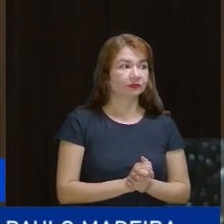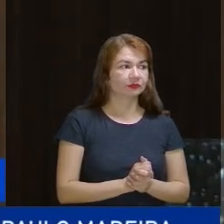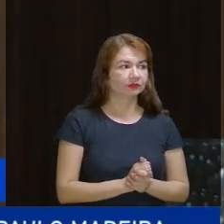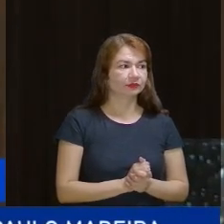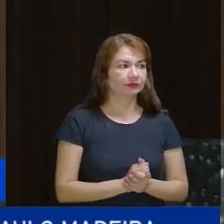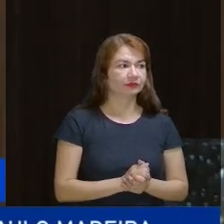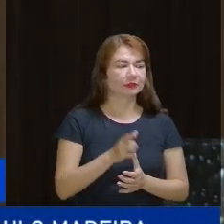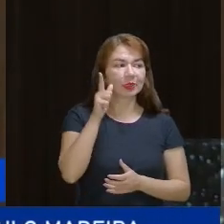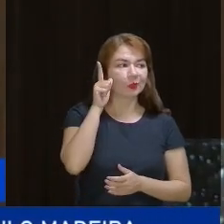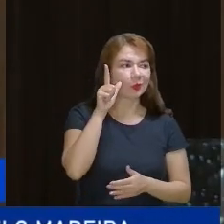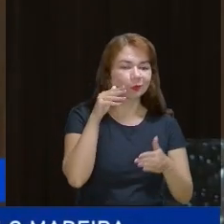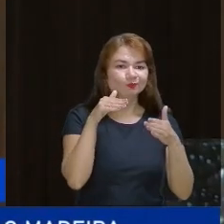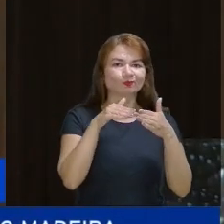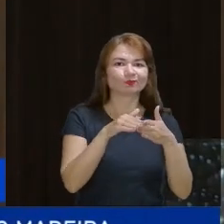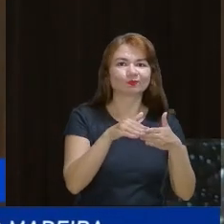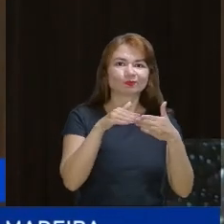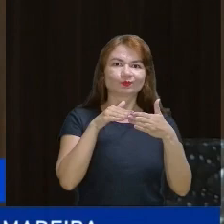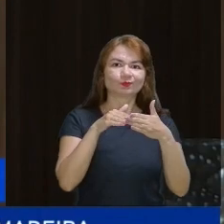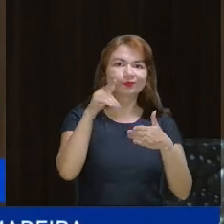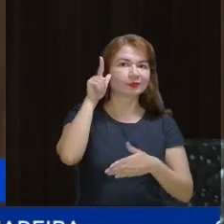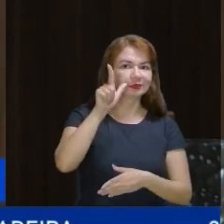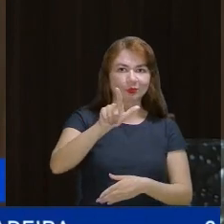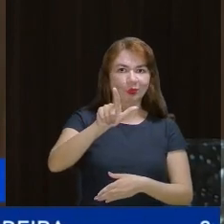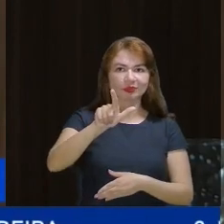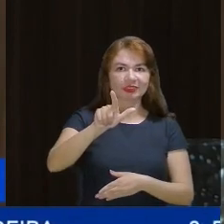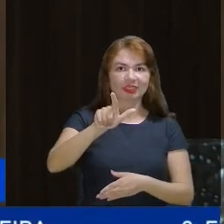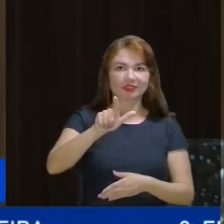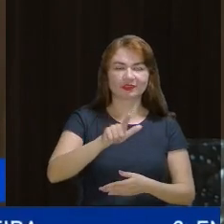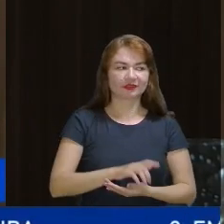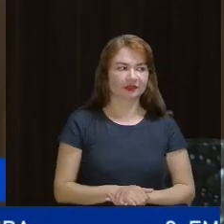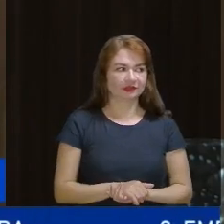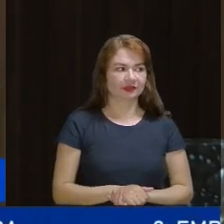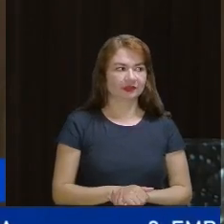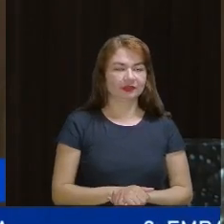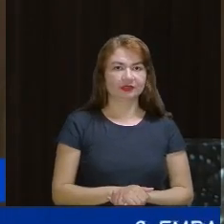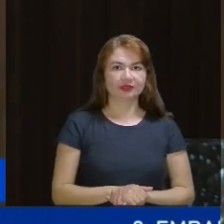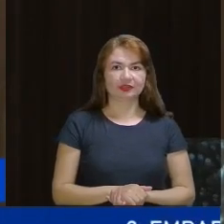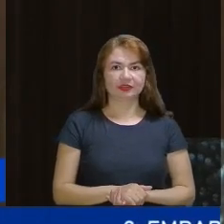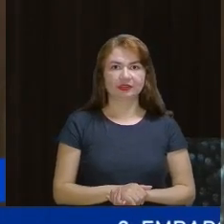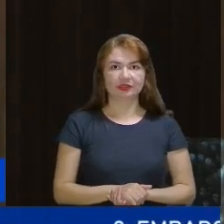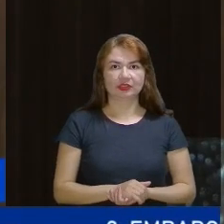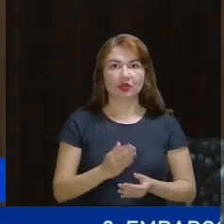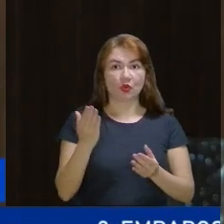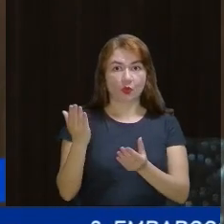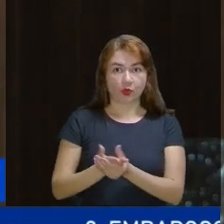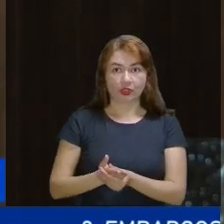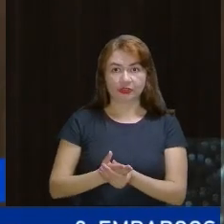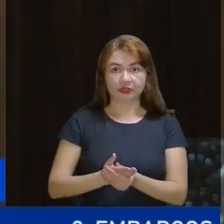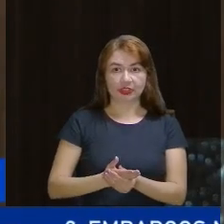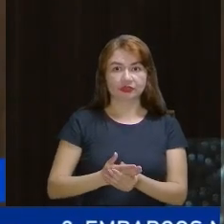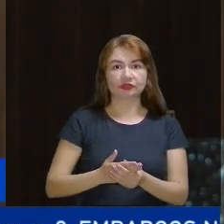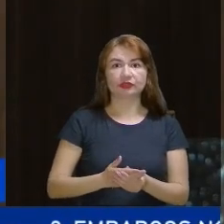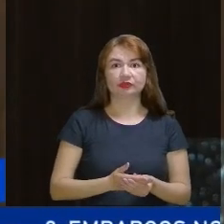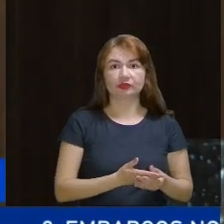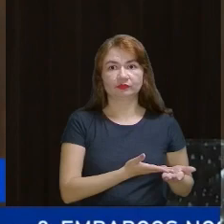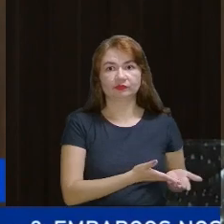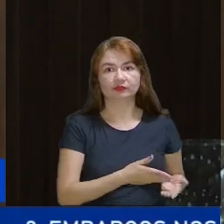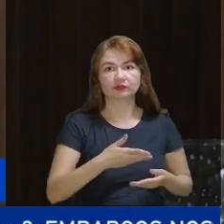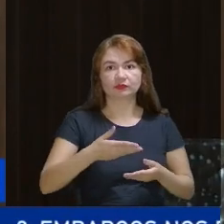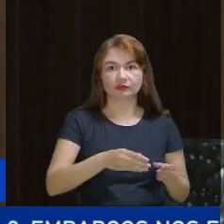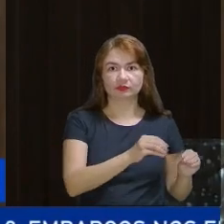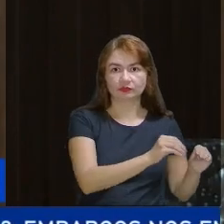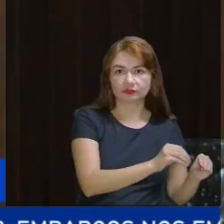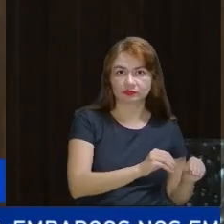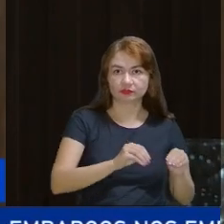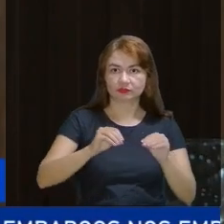claros, cavanhaque levemente grisalhos. Usa toga preto com detalhe vermelho em volta de seu pescoço. O juiz que